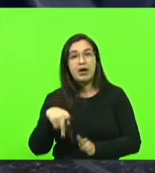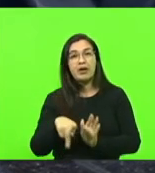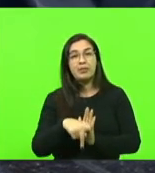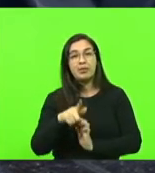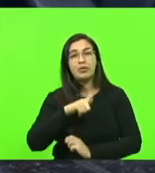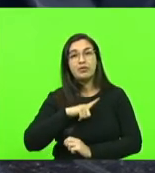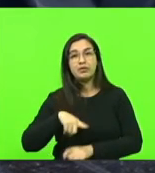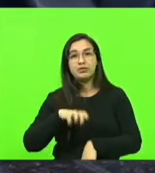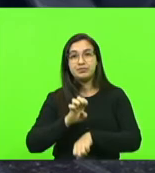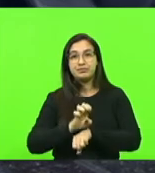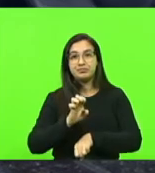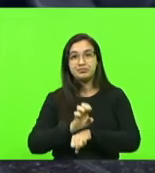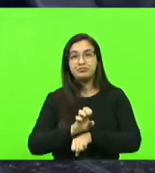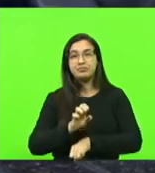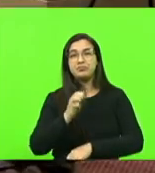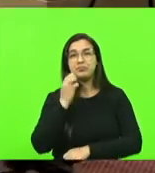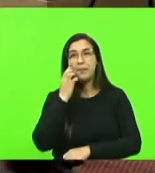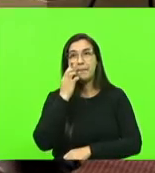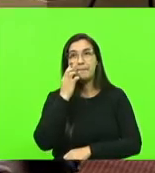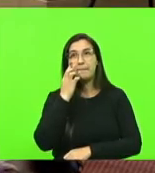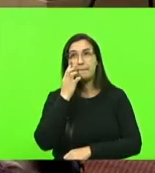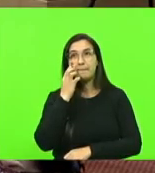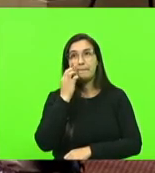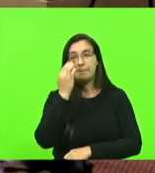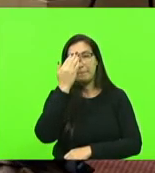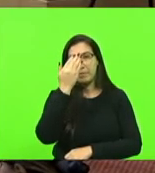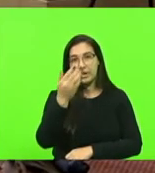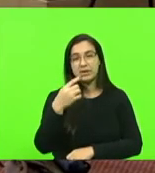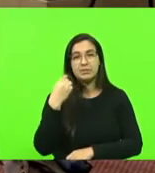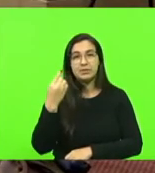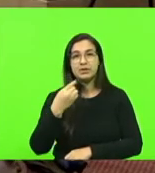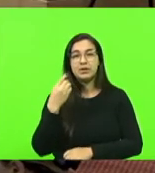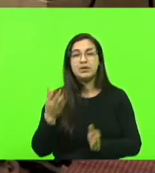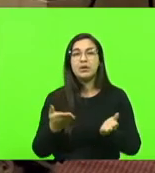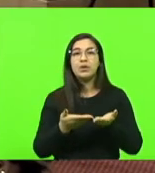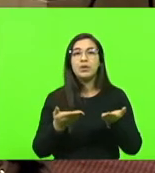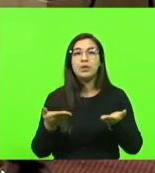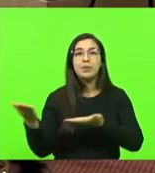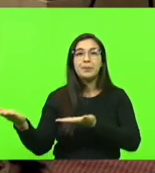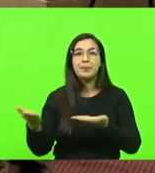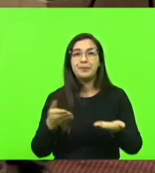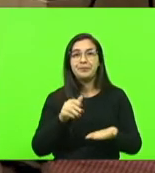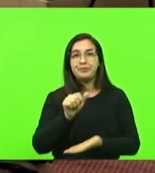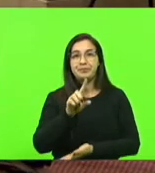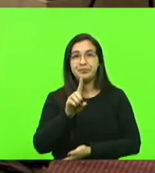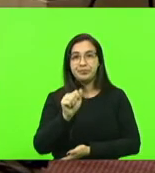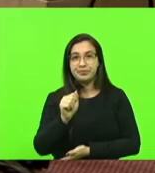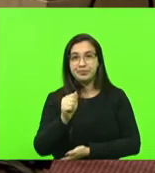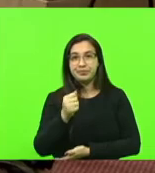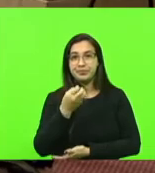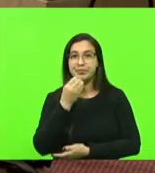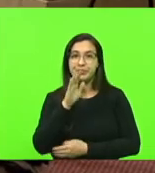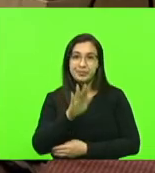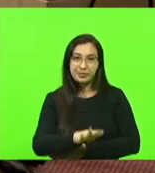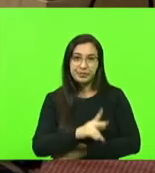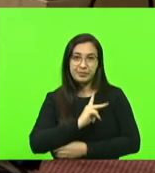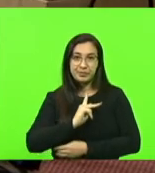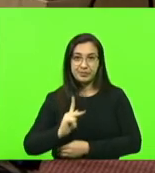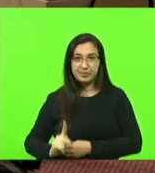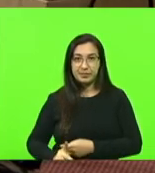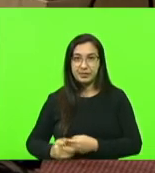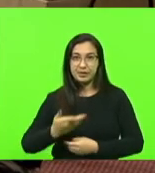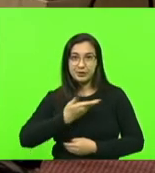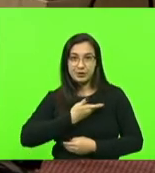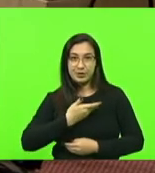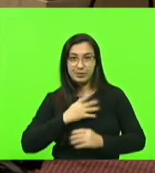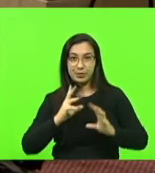Obrigado. Obrigado, deputado. Com a palavra, a deputada Ada De Luca. Boa tarde, presidente. Boa tarde, colegas.